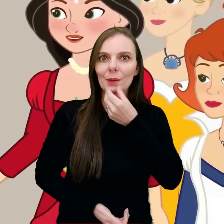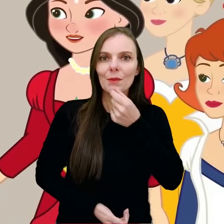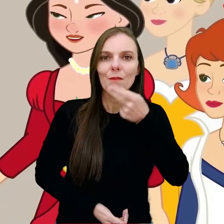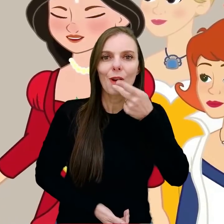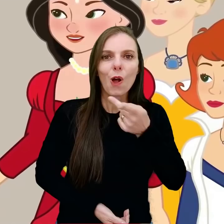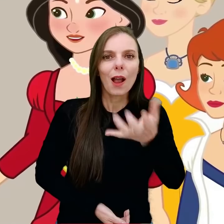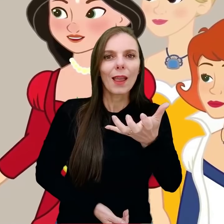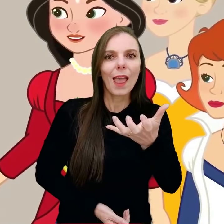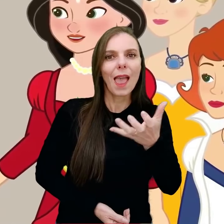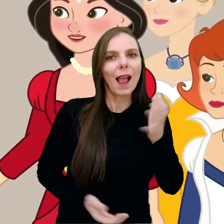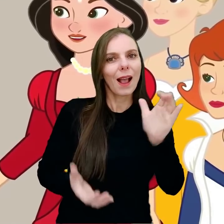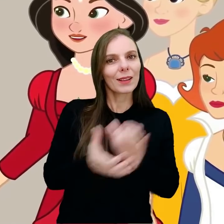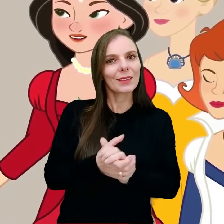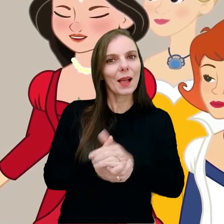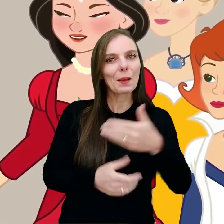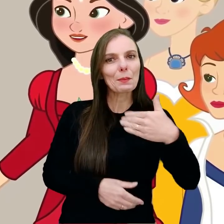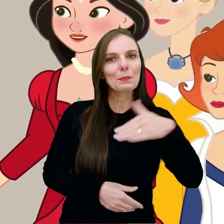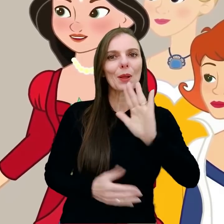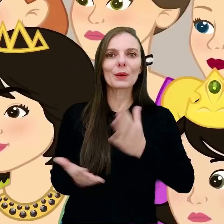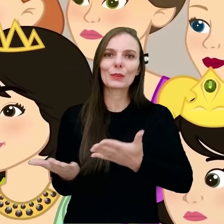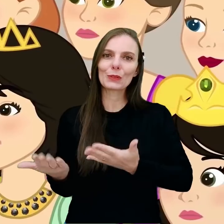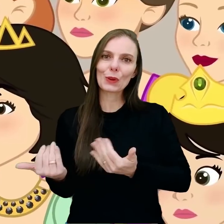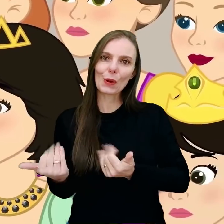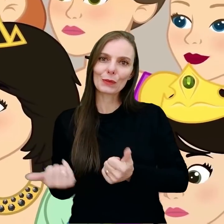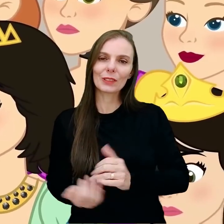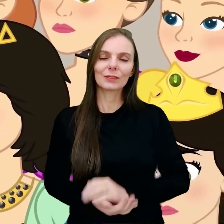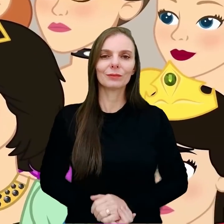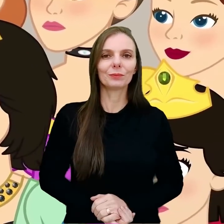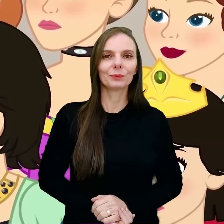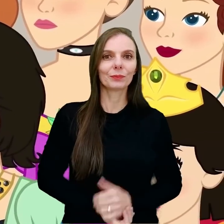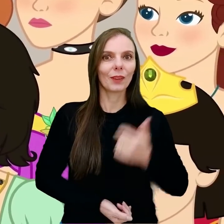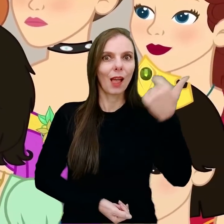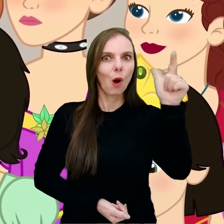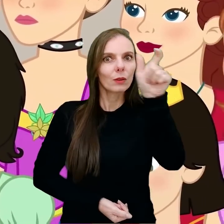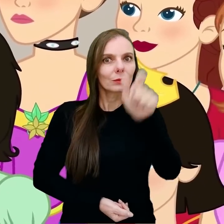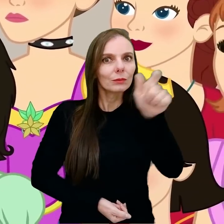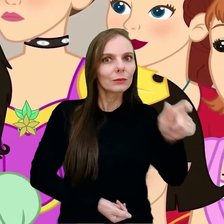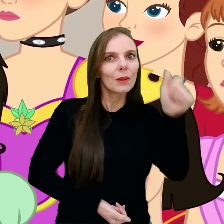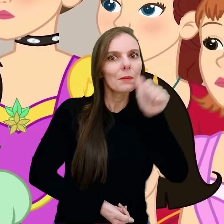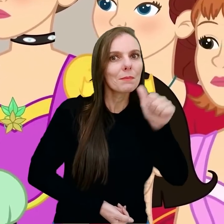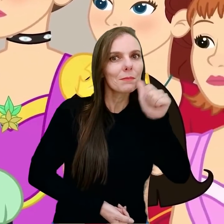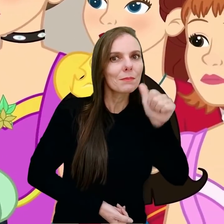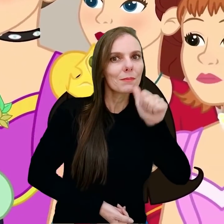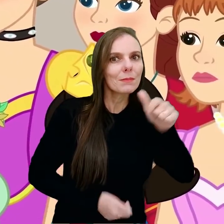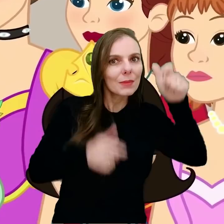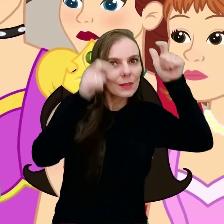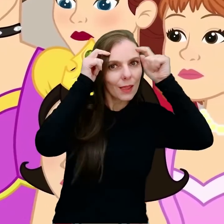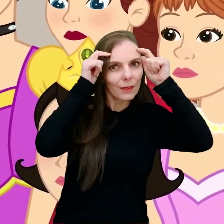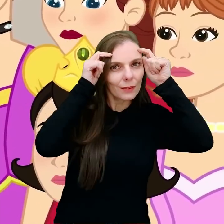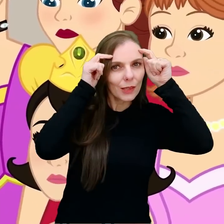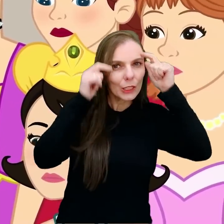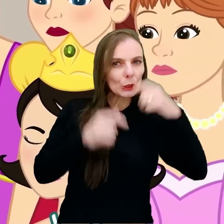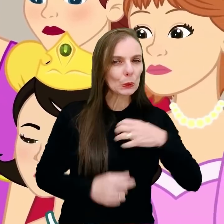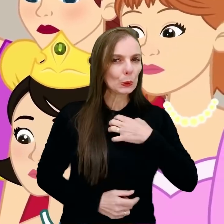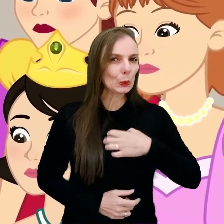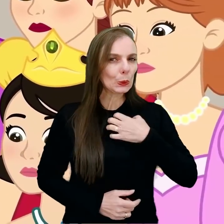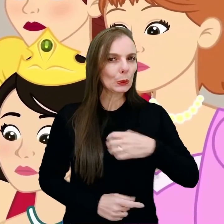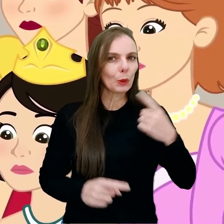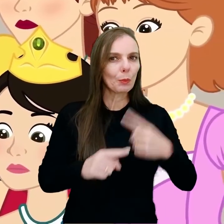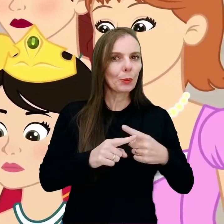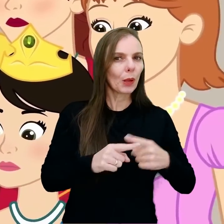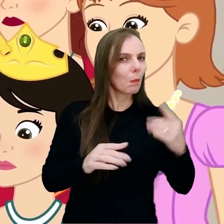queria se casar com a mais nova. E todas as outras princesas ficaram furiosas por terem